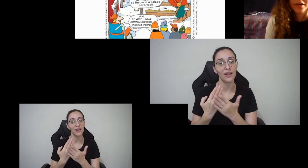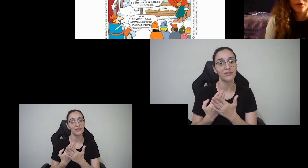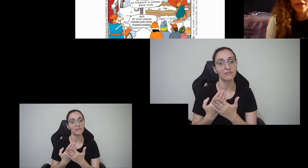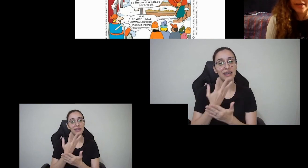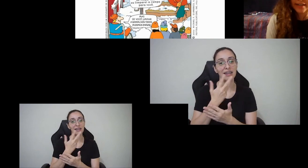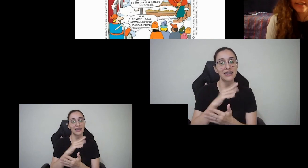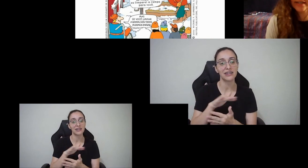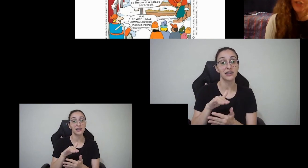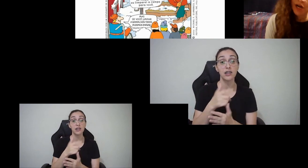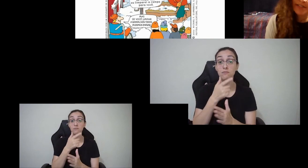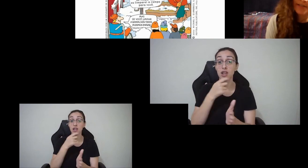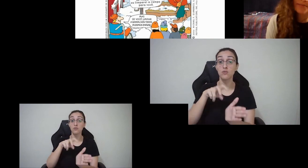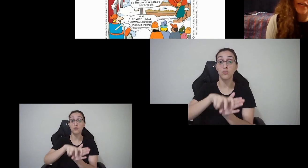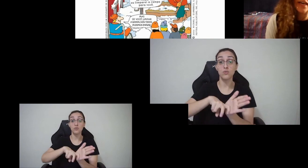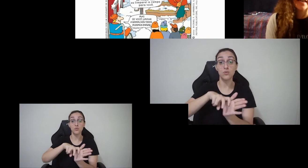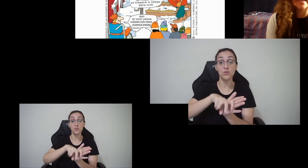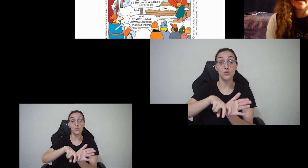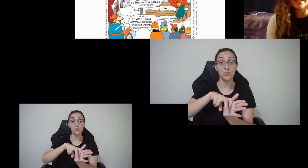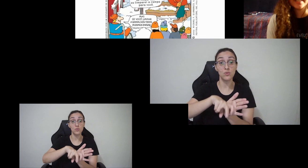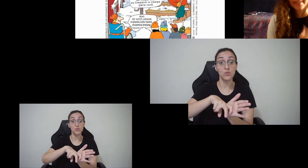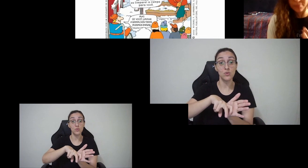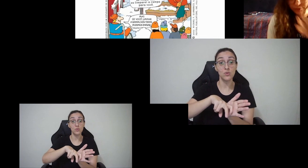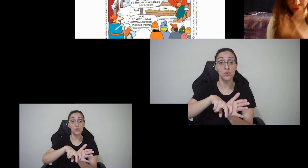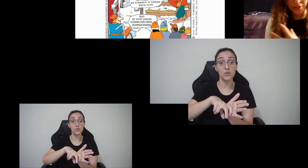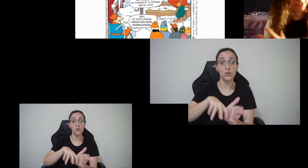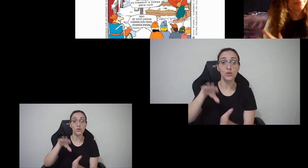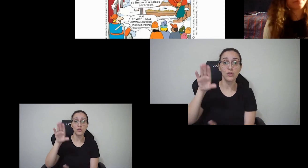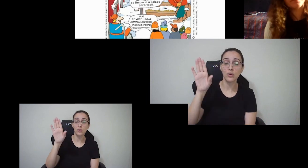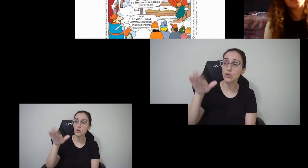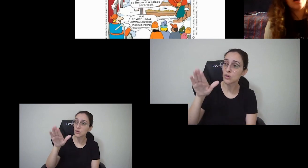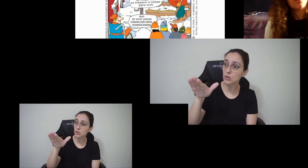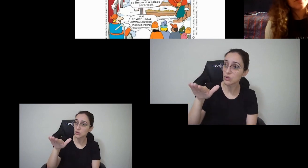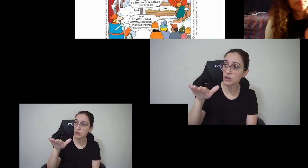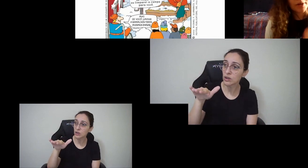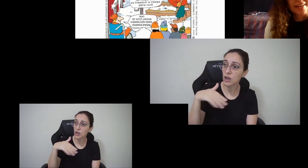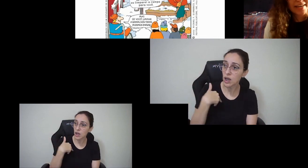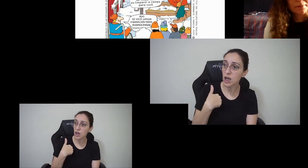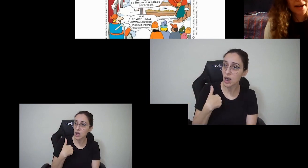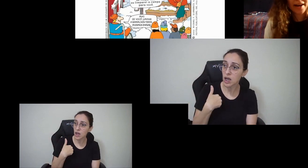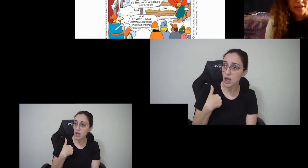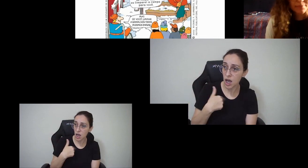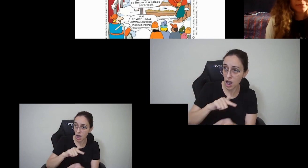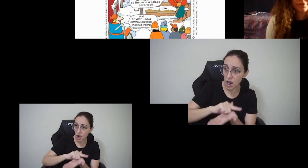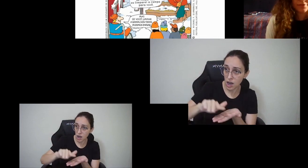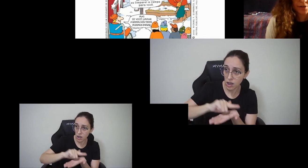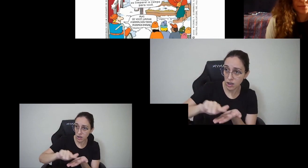tem um menino que ele está na cadeira de rodas. E ele diz assim pro seu guardinha: você